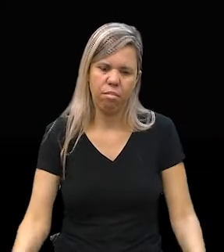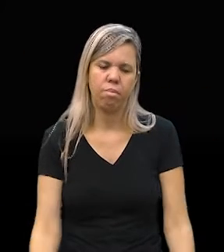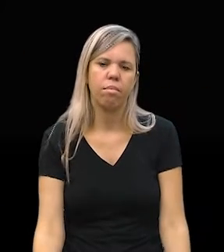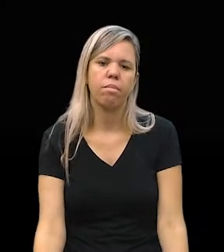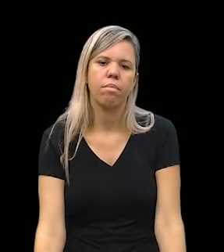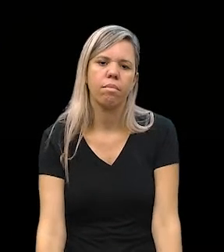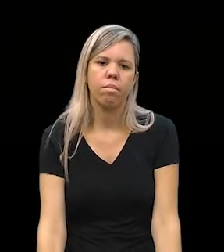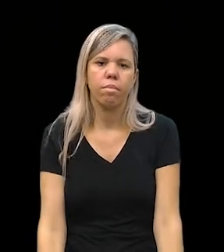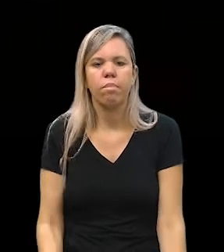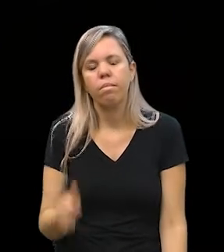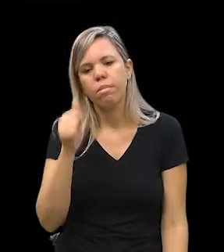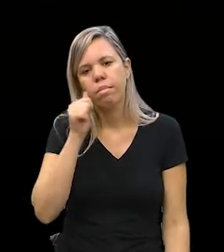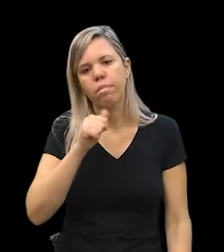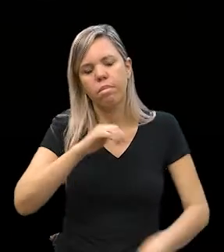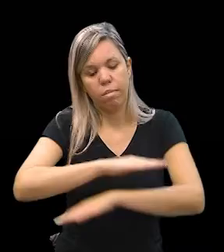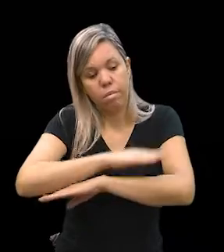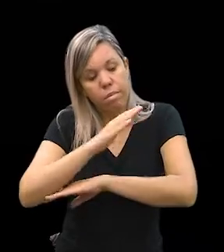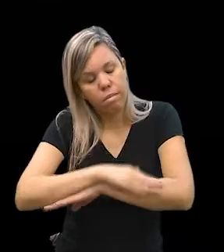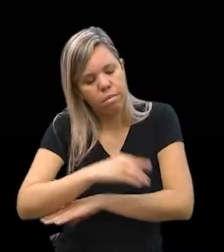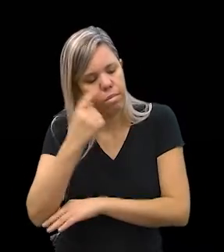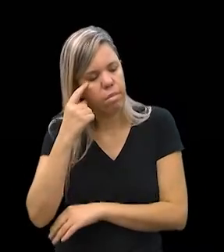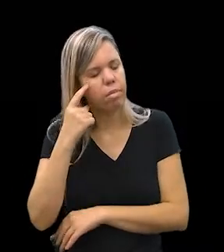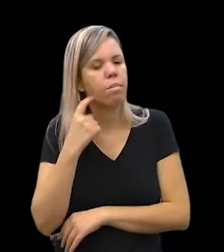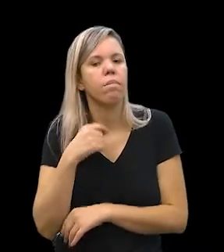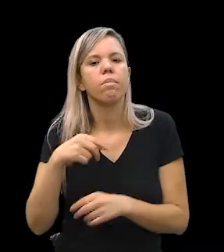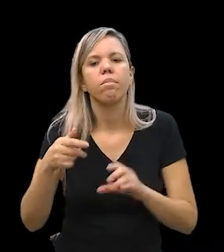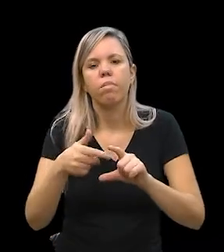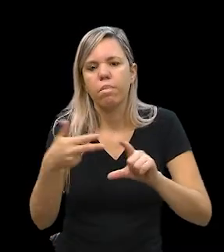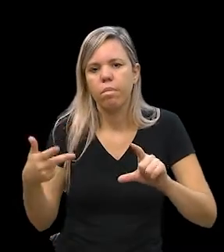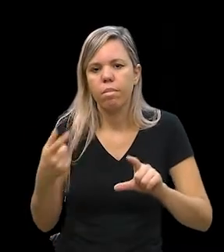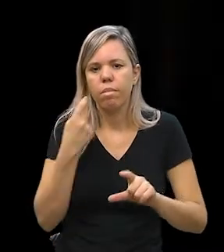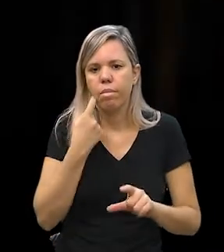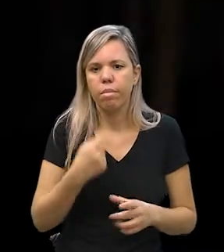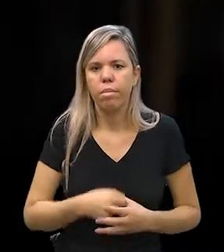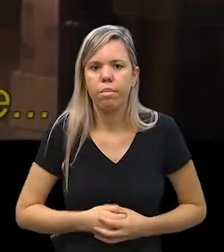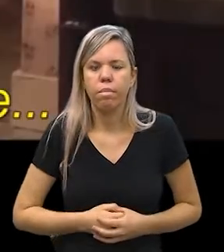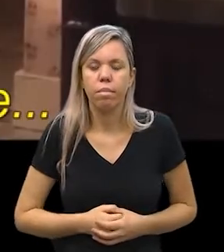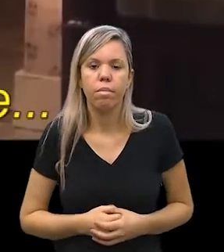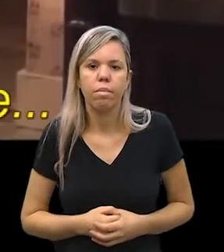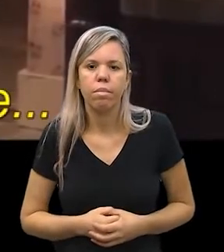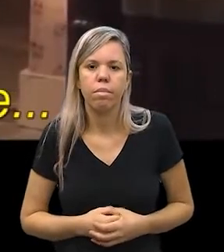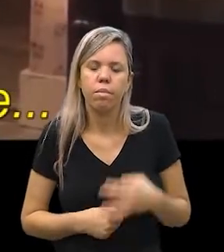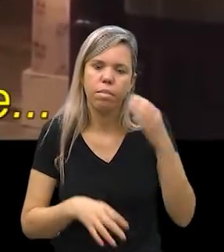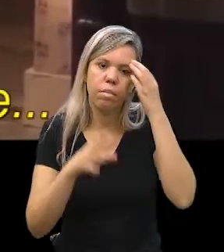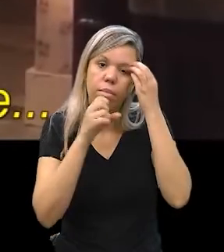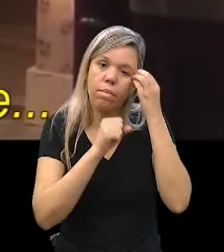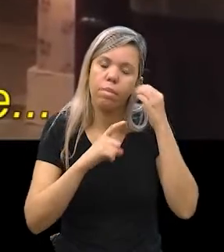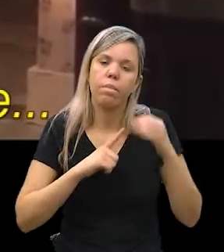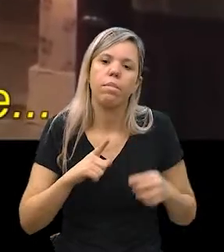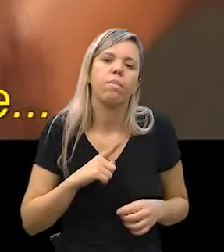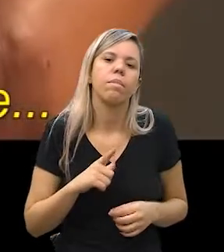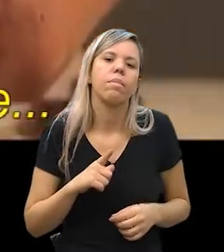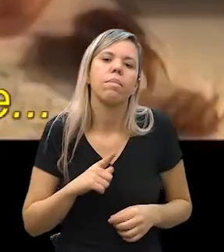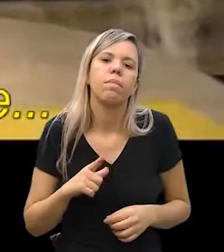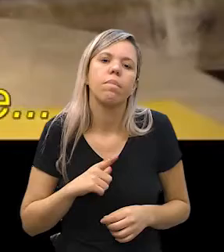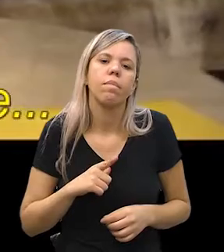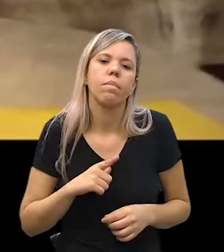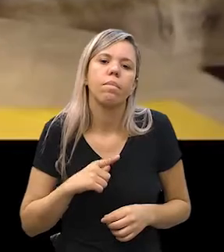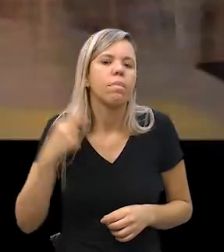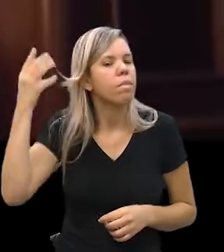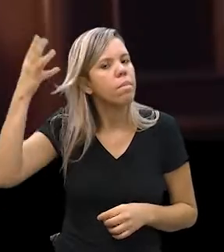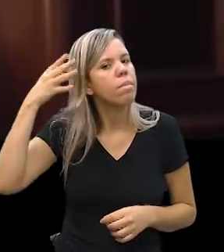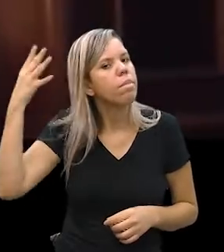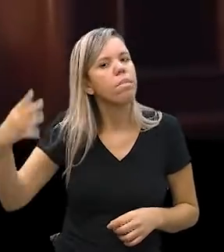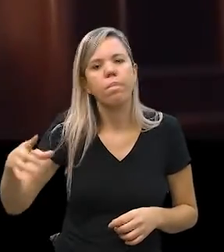dela, hein? Uma Mulher na Janela estreia na Netflix nesta sexta-feira. Já neste sábado tem a estreia de Convenção